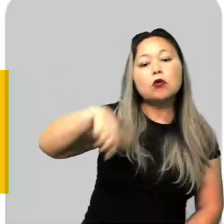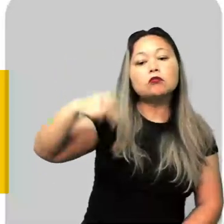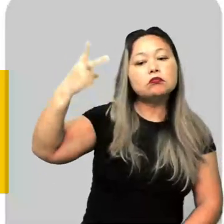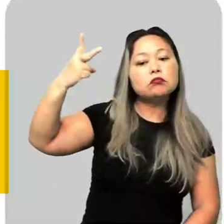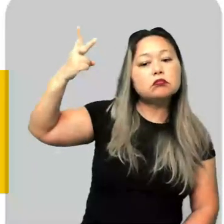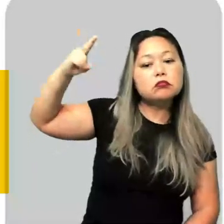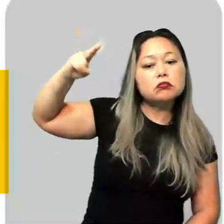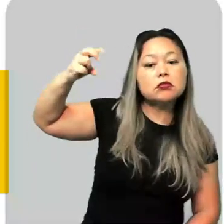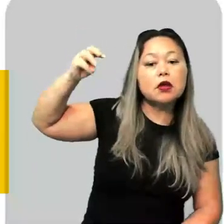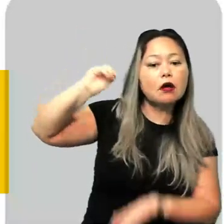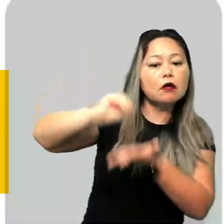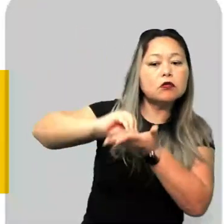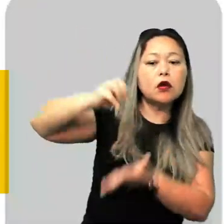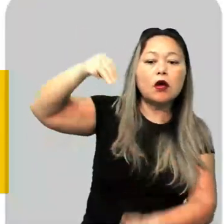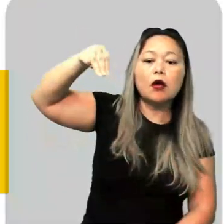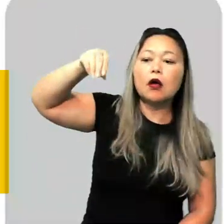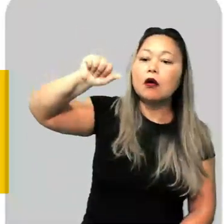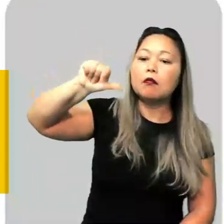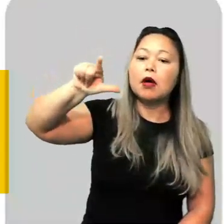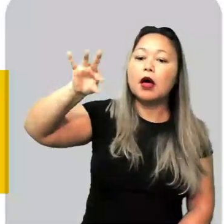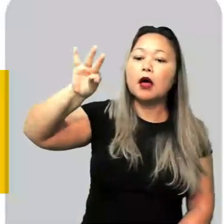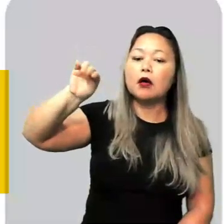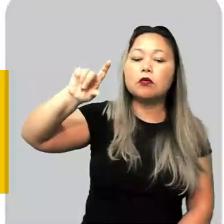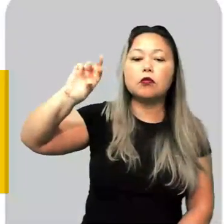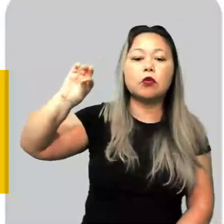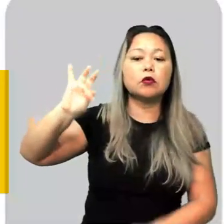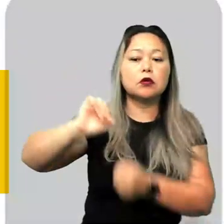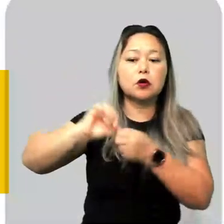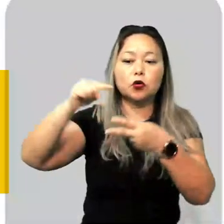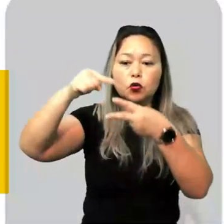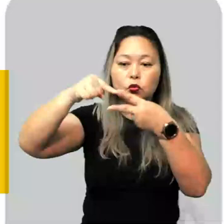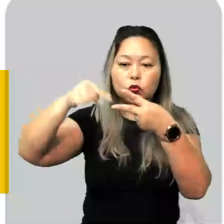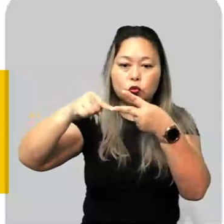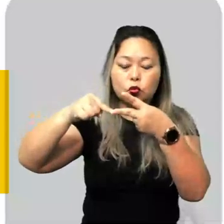a maltose, tá? Que aí vai ser a junção de